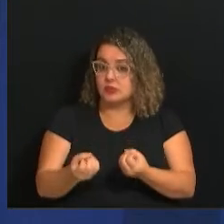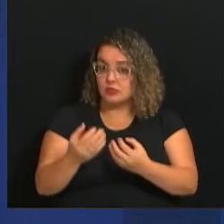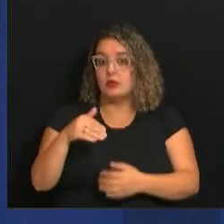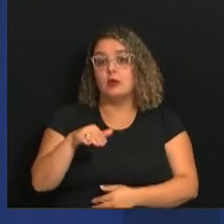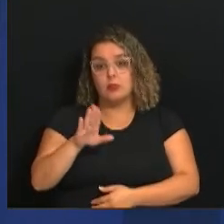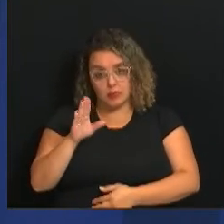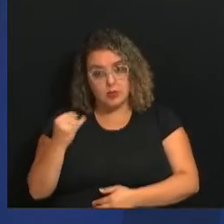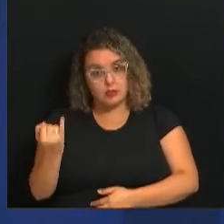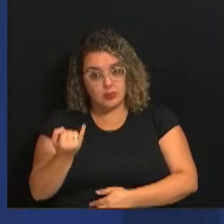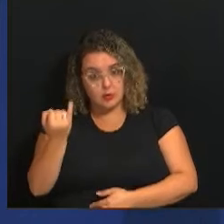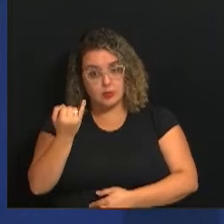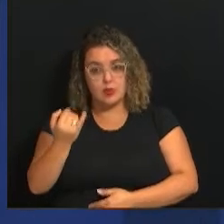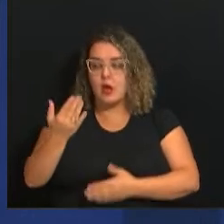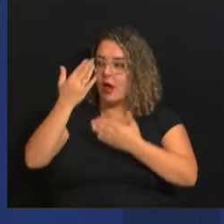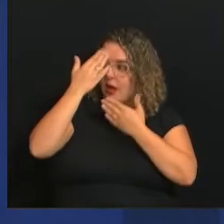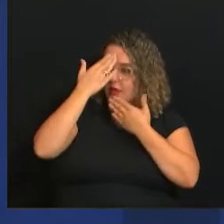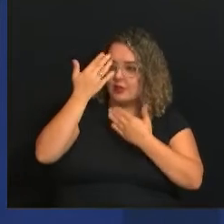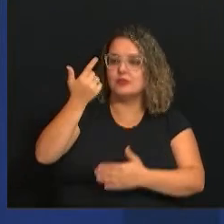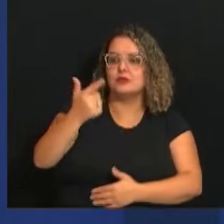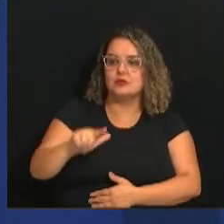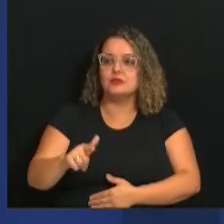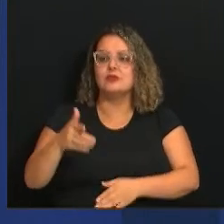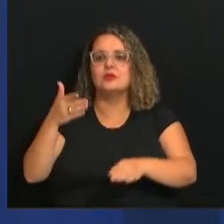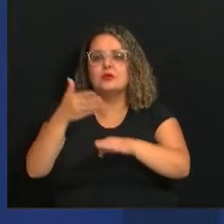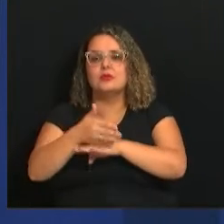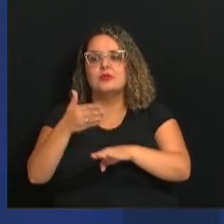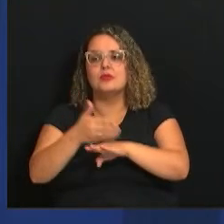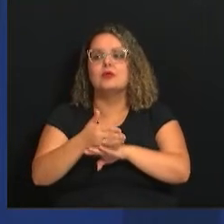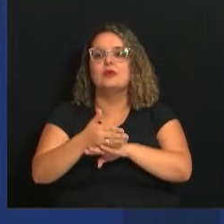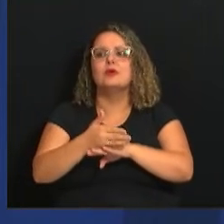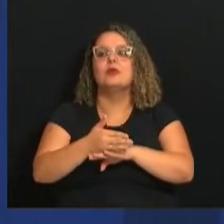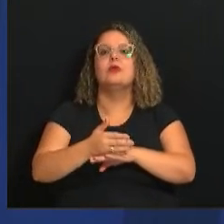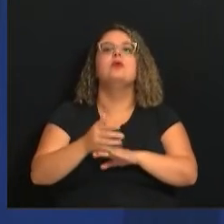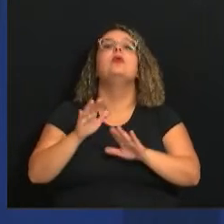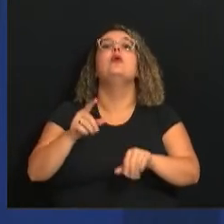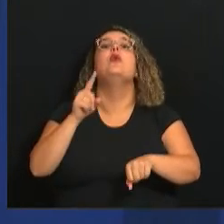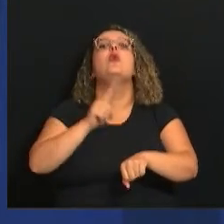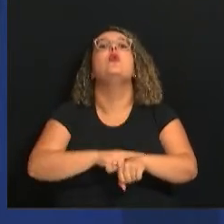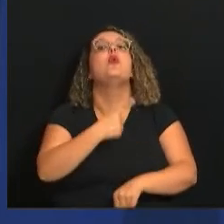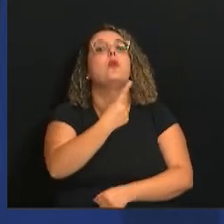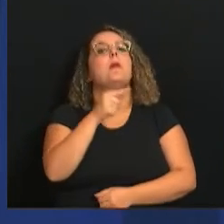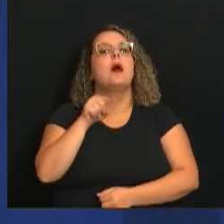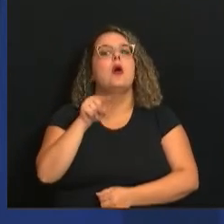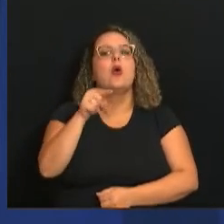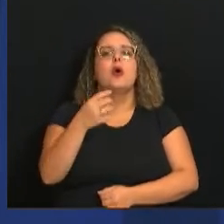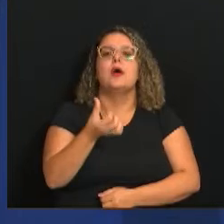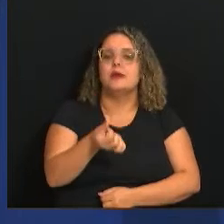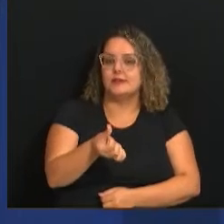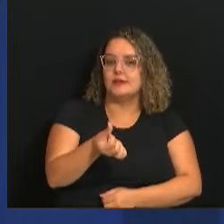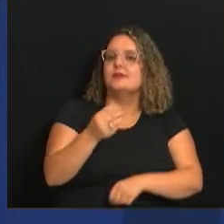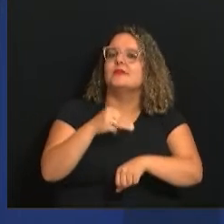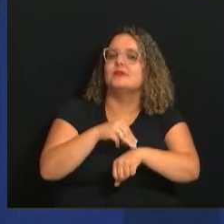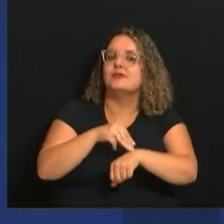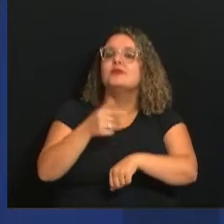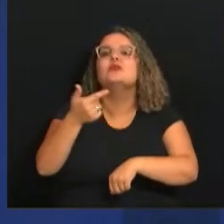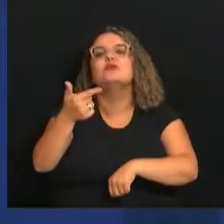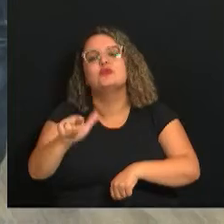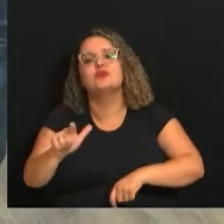famílias. Então, se a gente puder ajudar de alguma forma, falando sobre o tema,